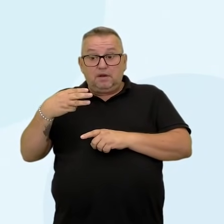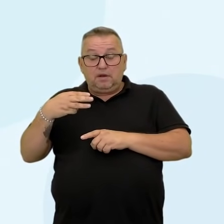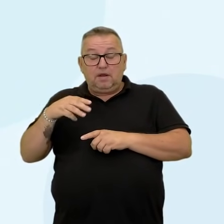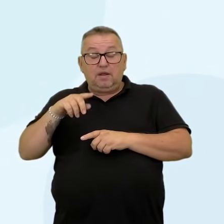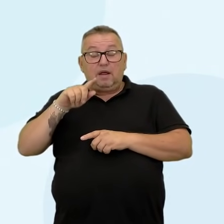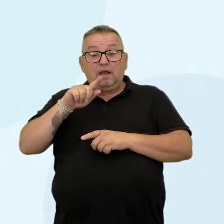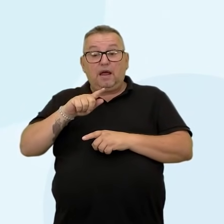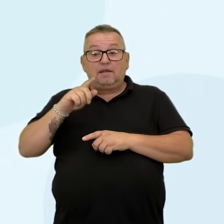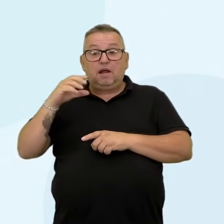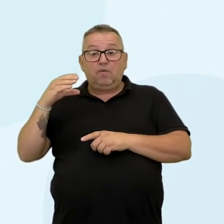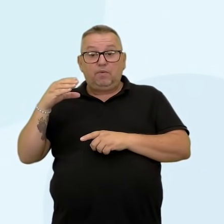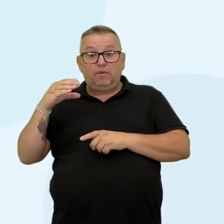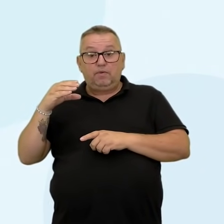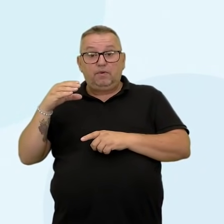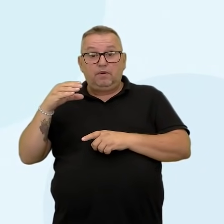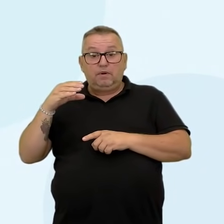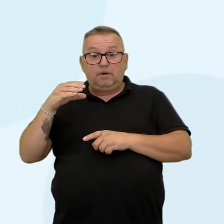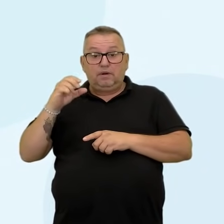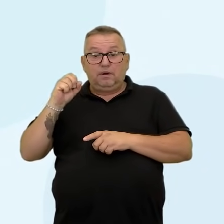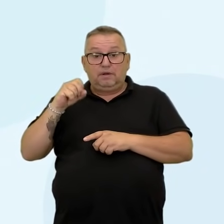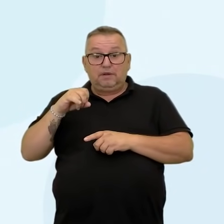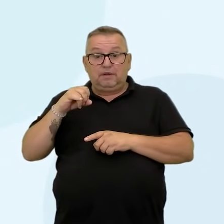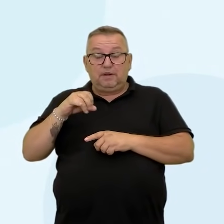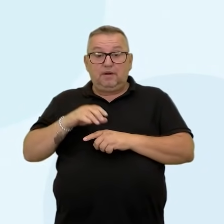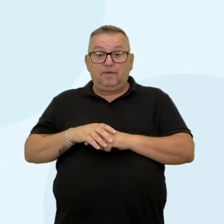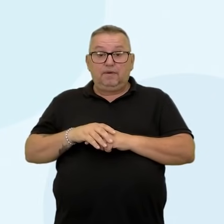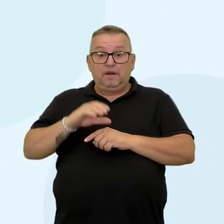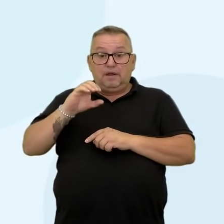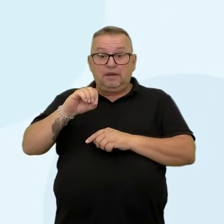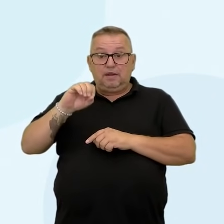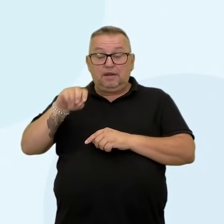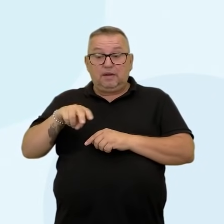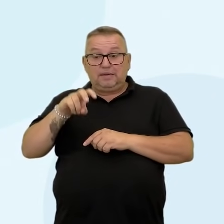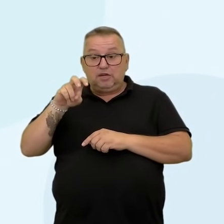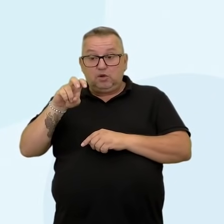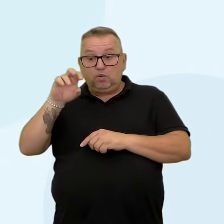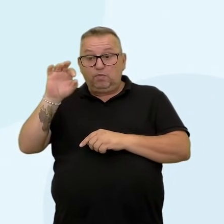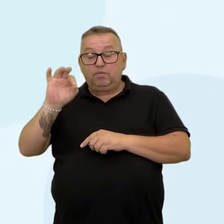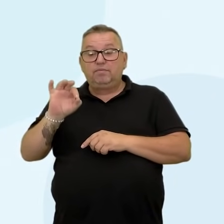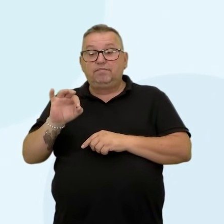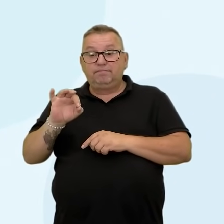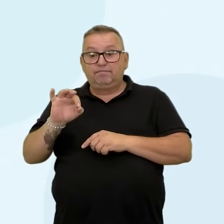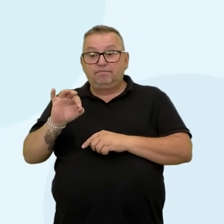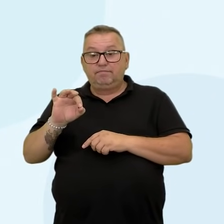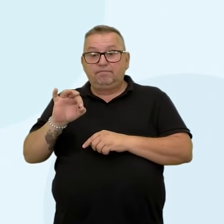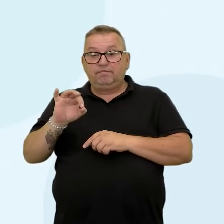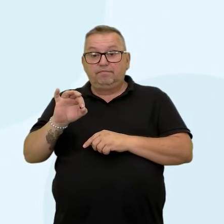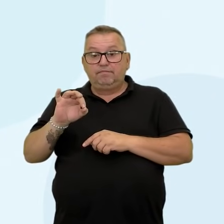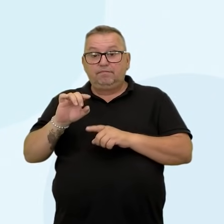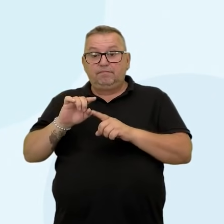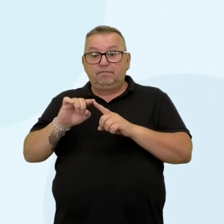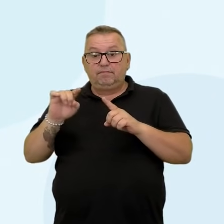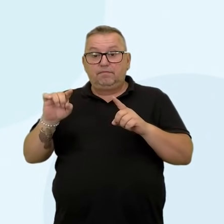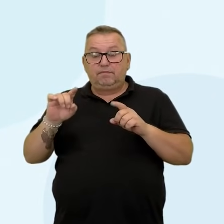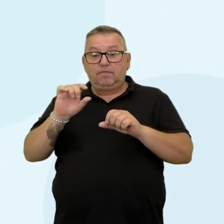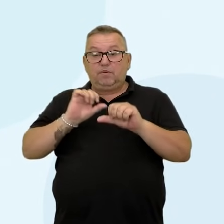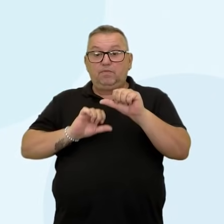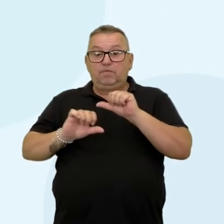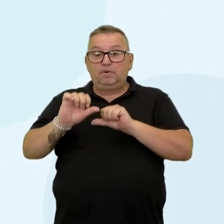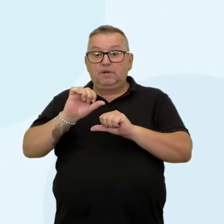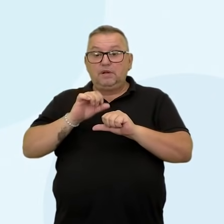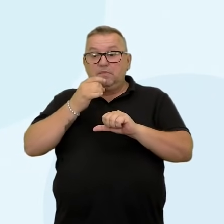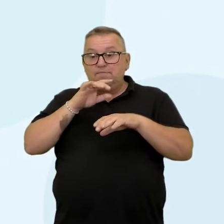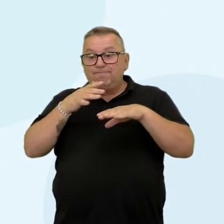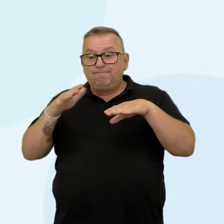estima-se que se esse número Zinho aí subir duas casas 0,015% já é o suficiente para mudar o nível